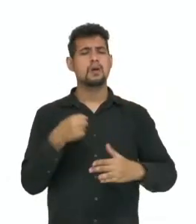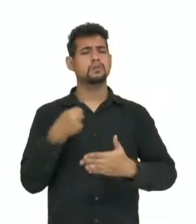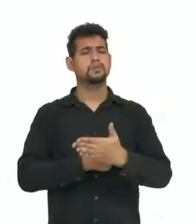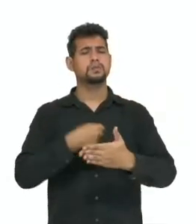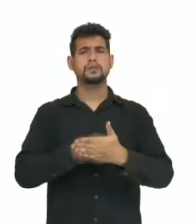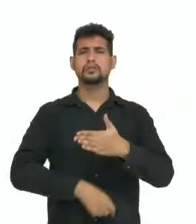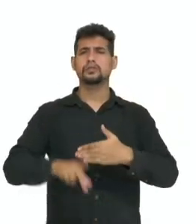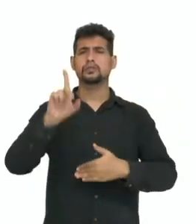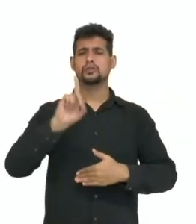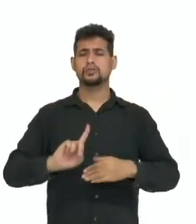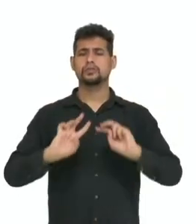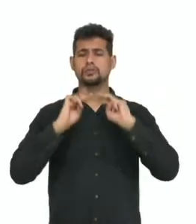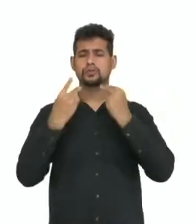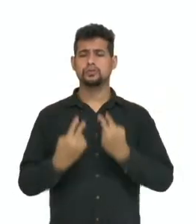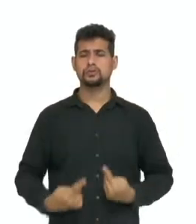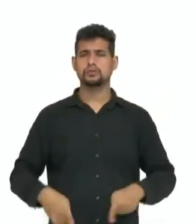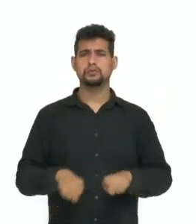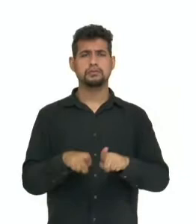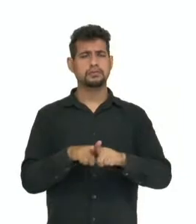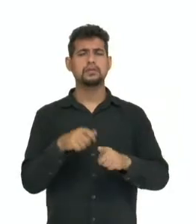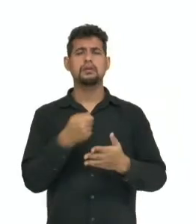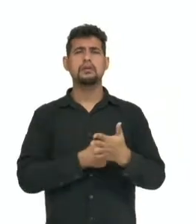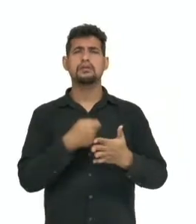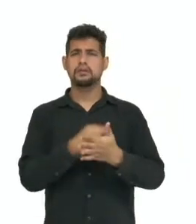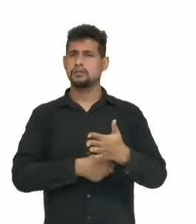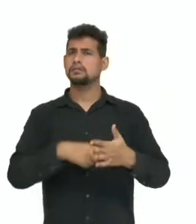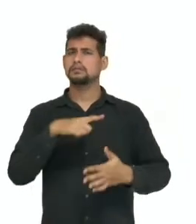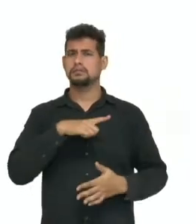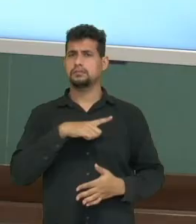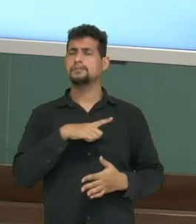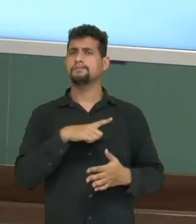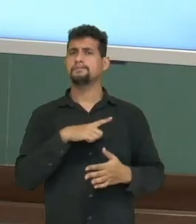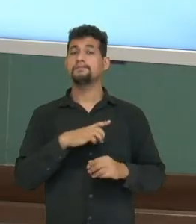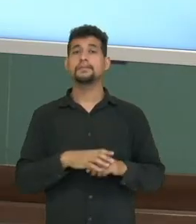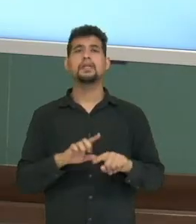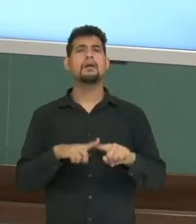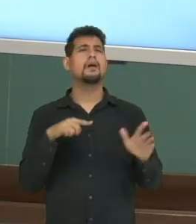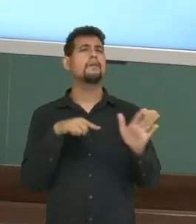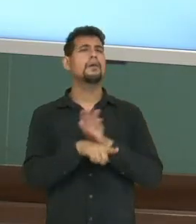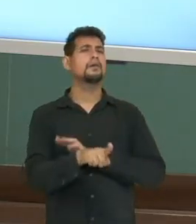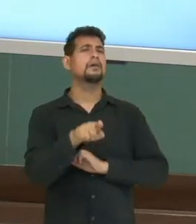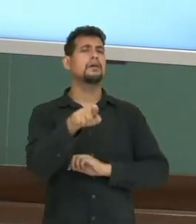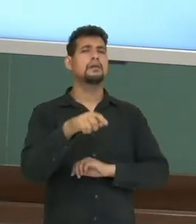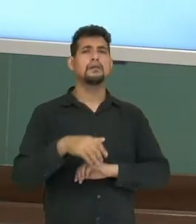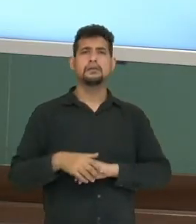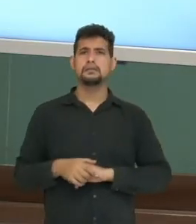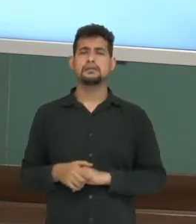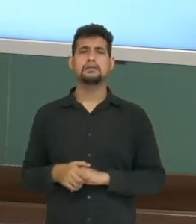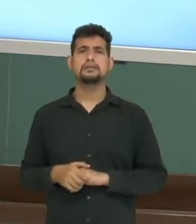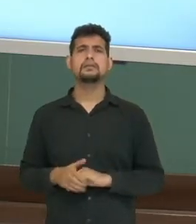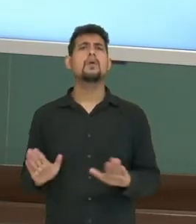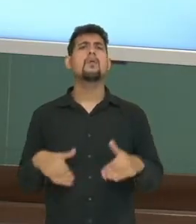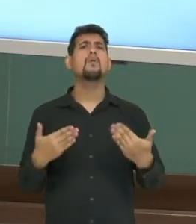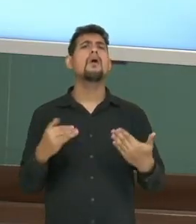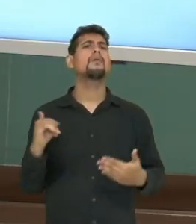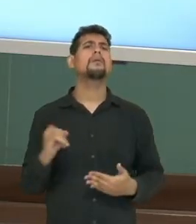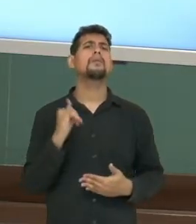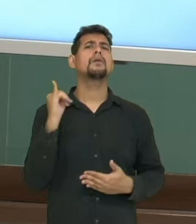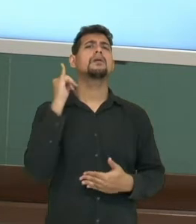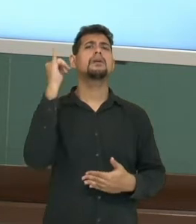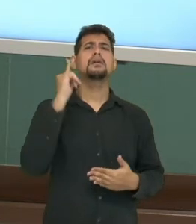direitos humanos fundamentais definidos na Constituição. Pergunta para você: qual a importância